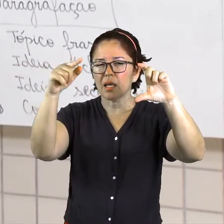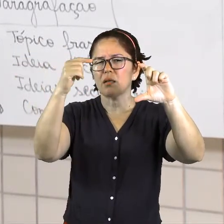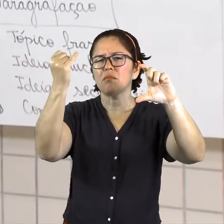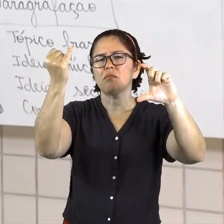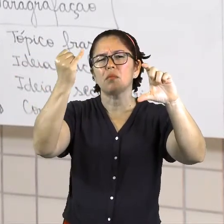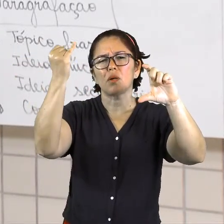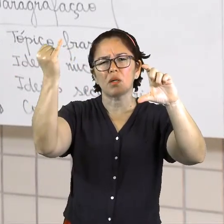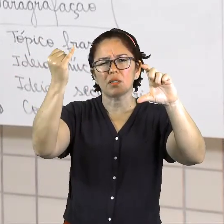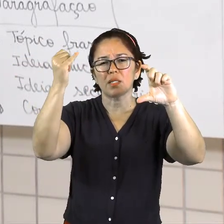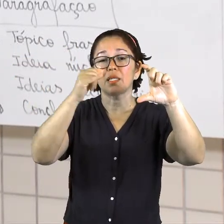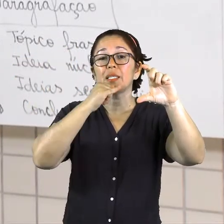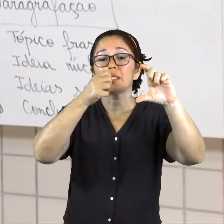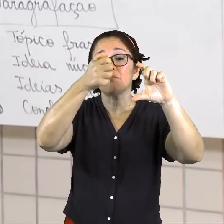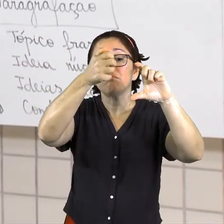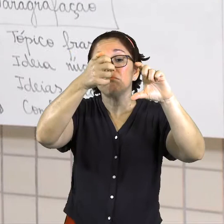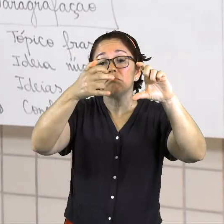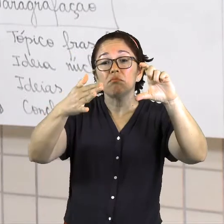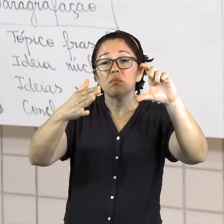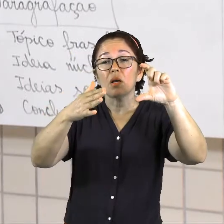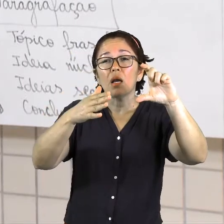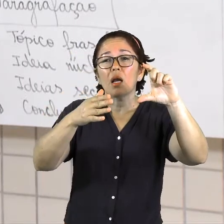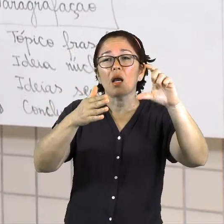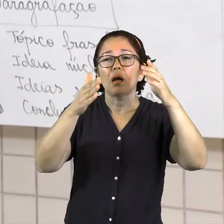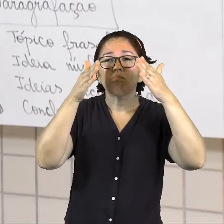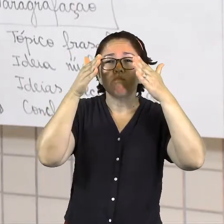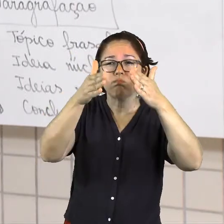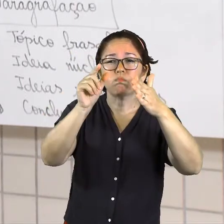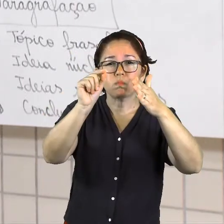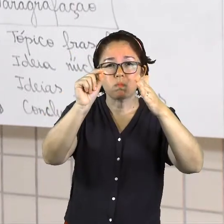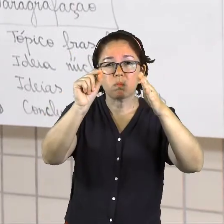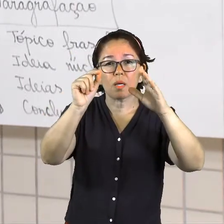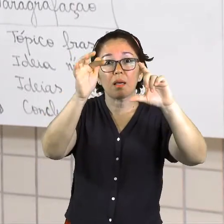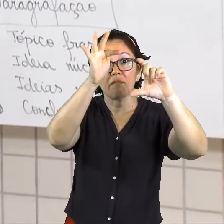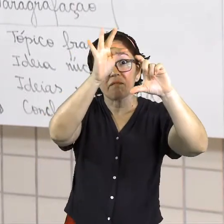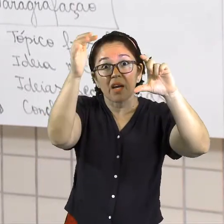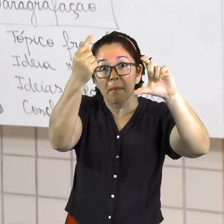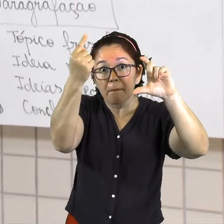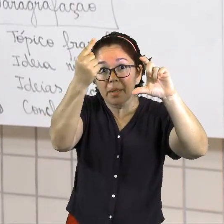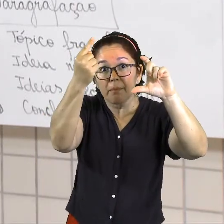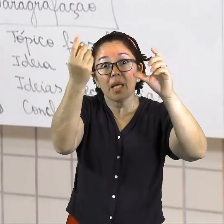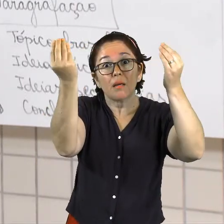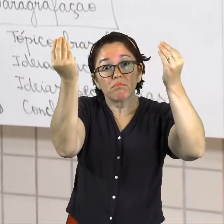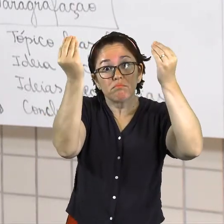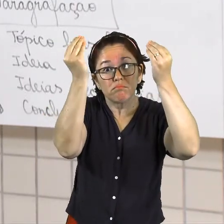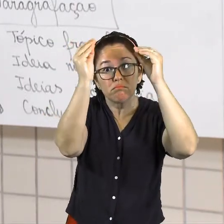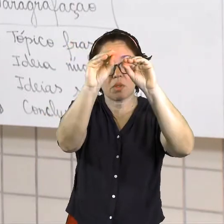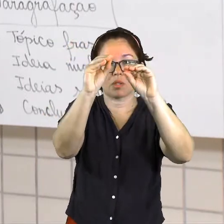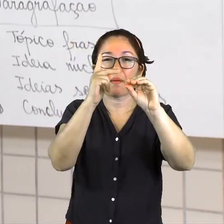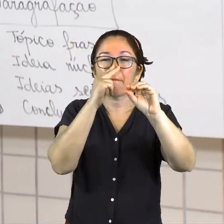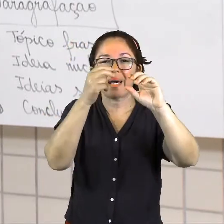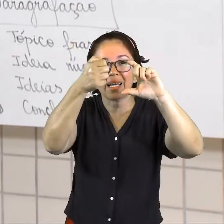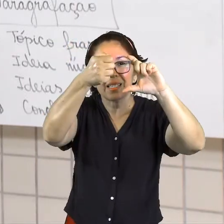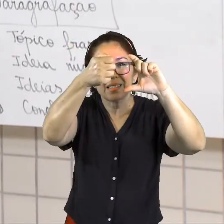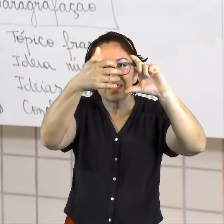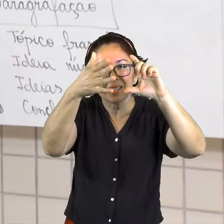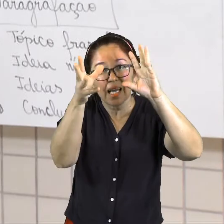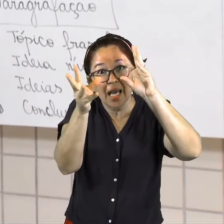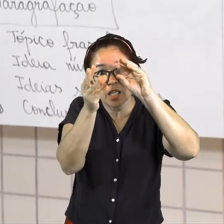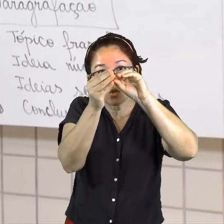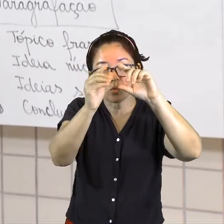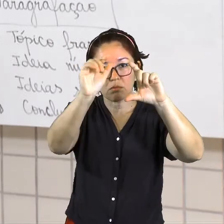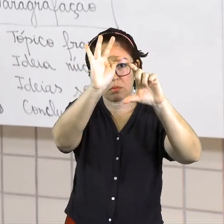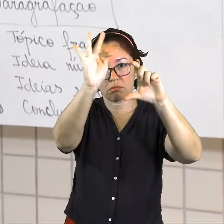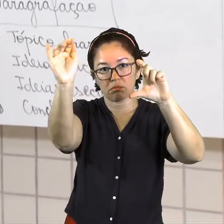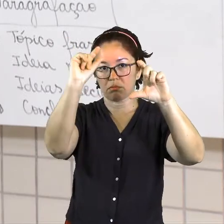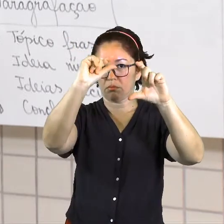ideia que vai ser trabalhada durante aquele parágrafo. E aí a gente vai pensar num texto como um todo durante aquele texto. Lembrando que à medida que você muda